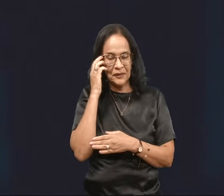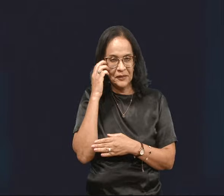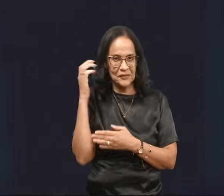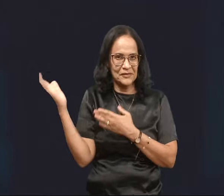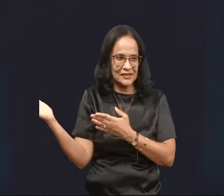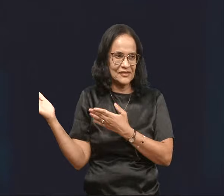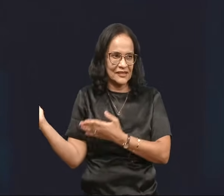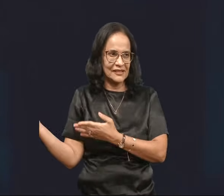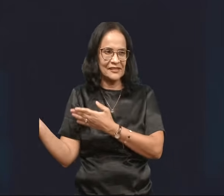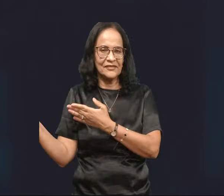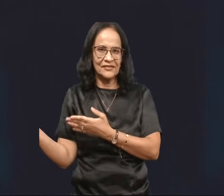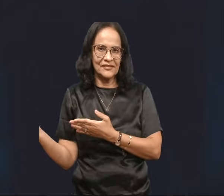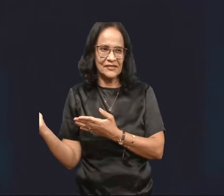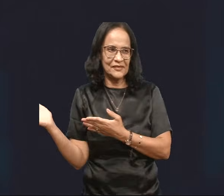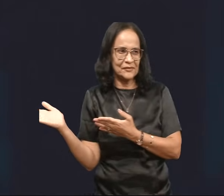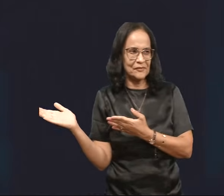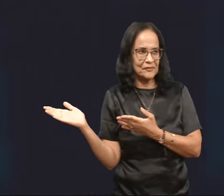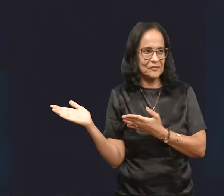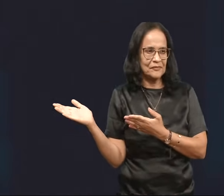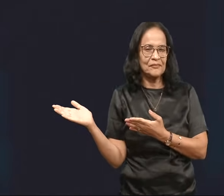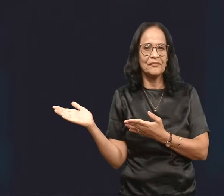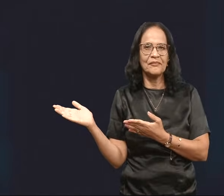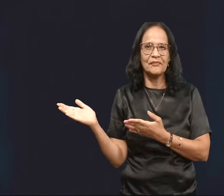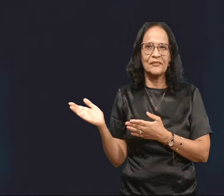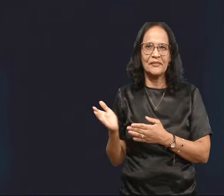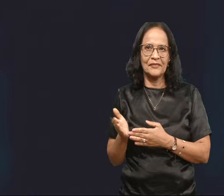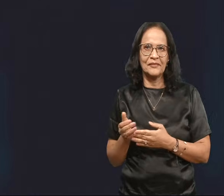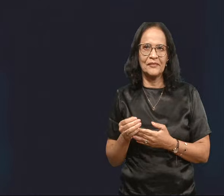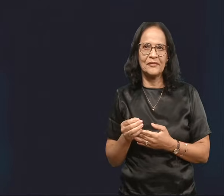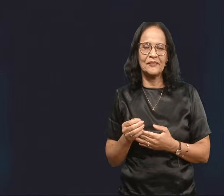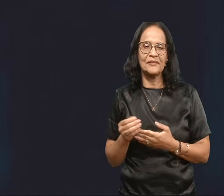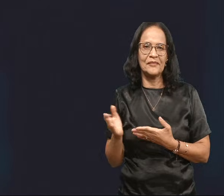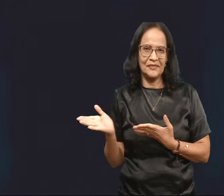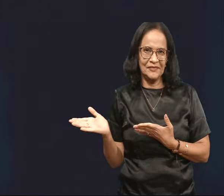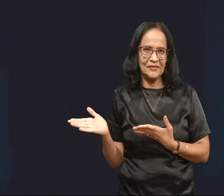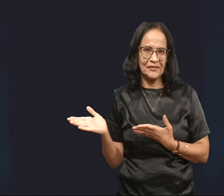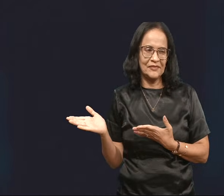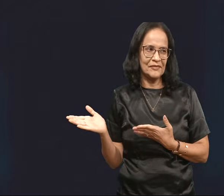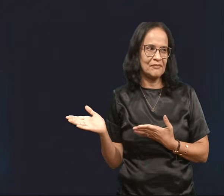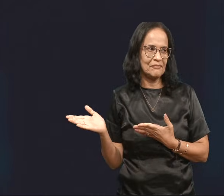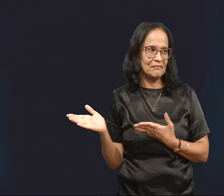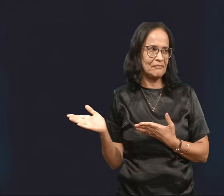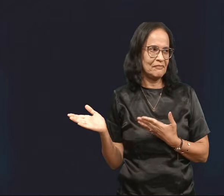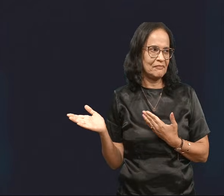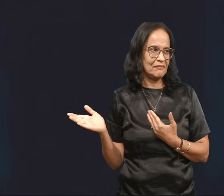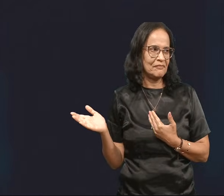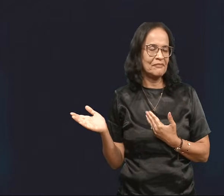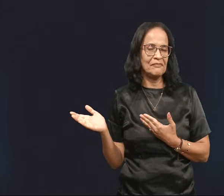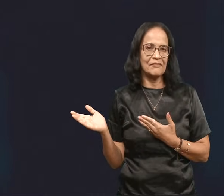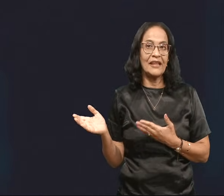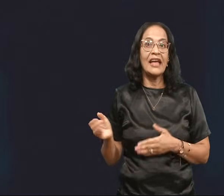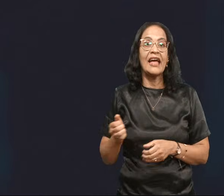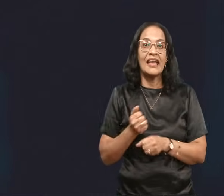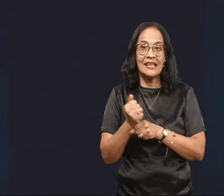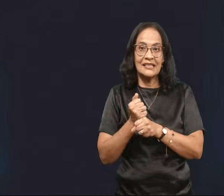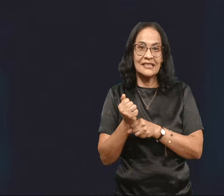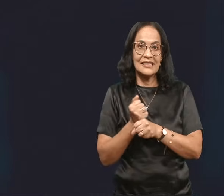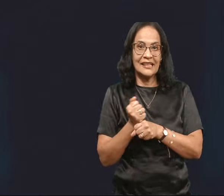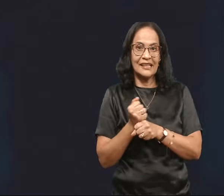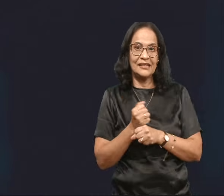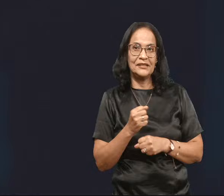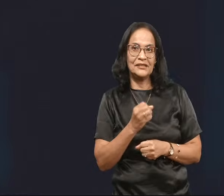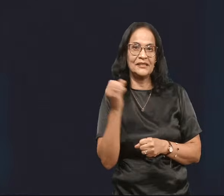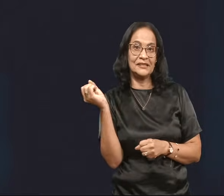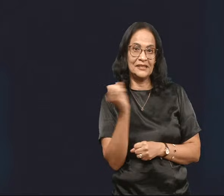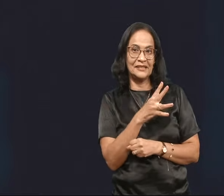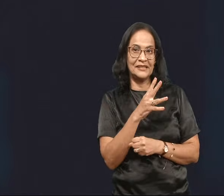20, 22, 23 e 25. Você tem que garantir o seu ingresso lá no nataleluia.com.br, porque este ano temos uma novidade. As